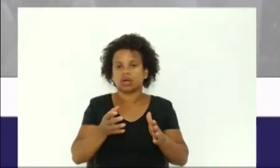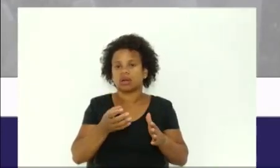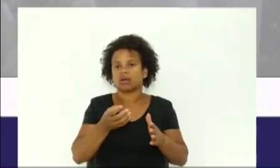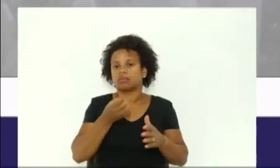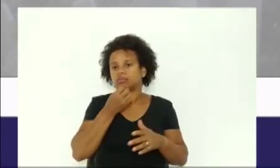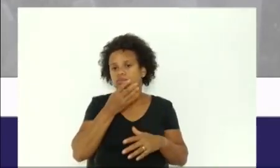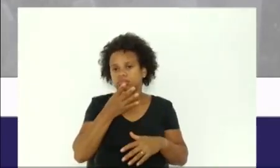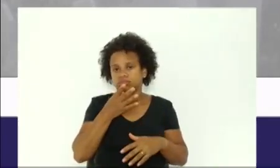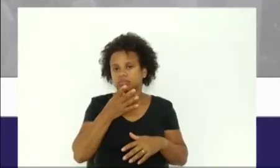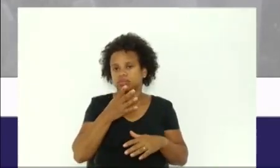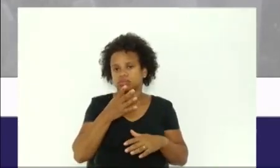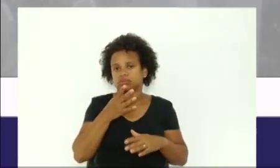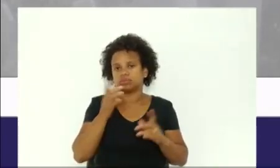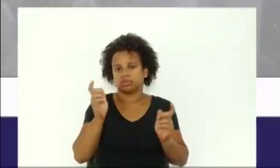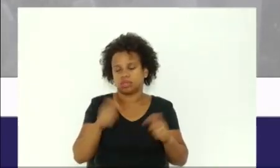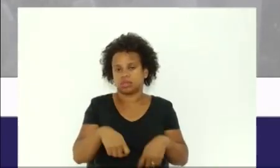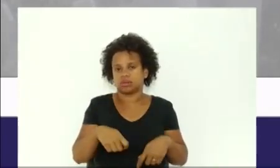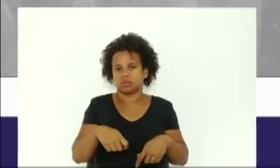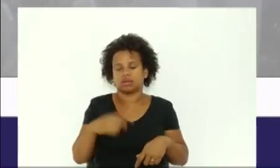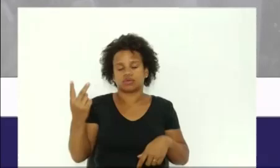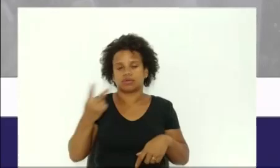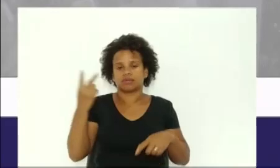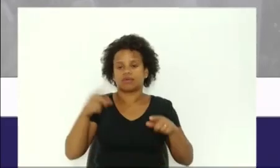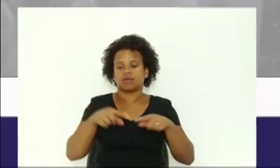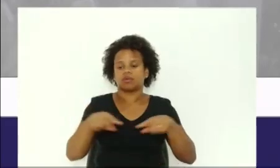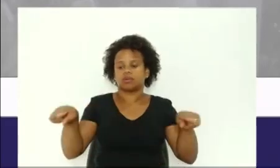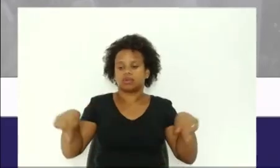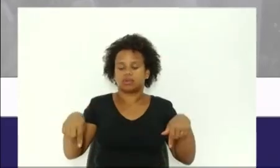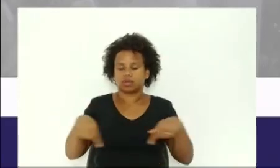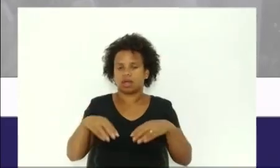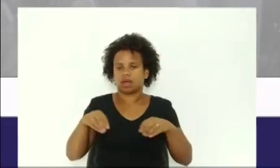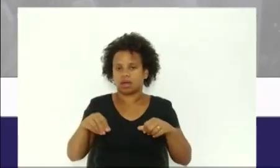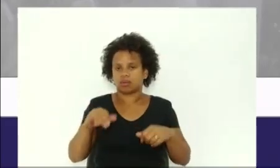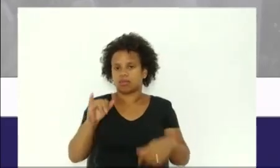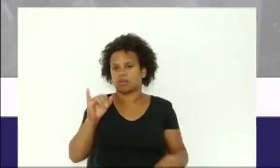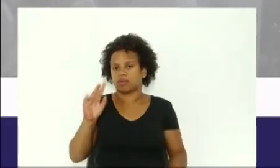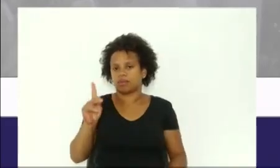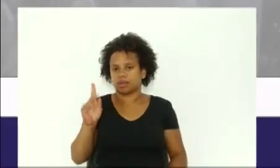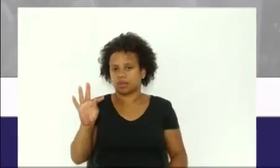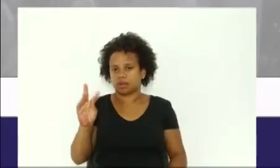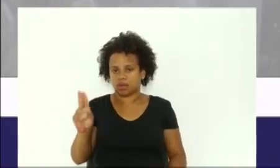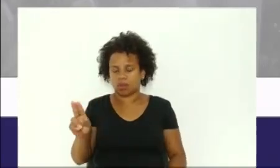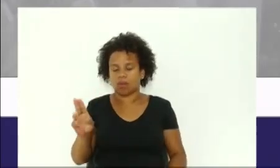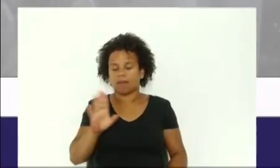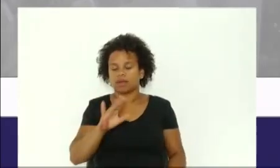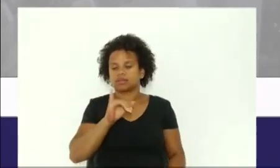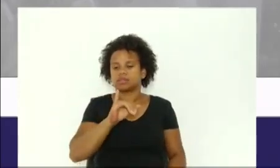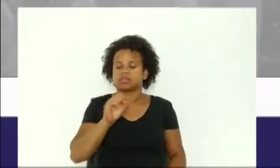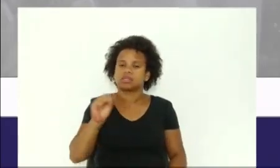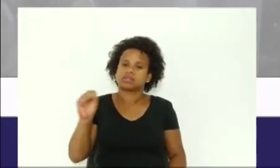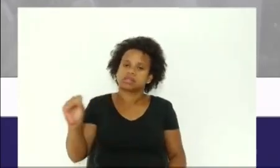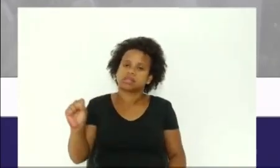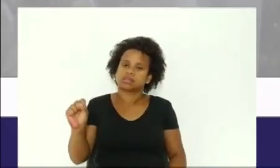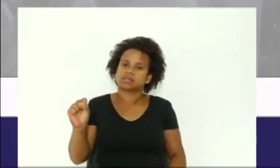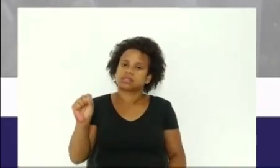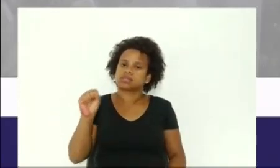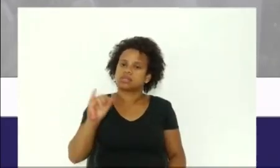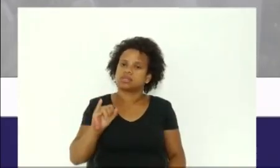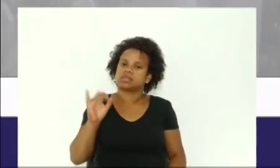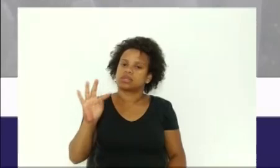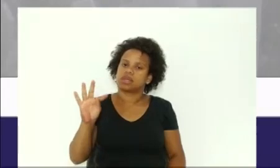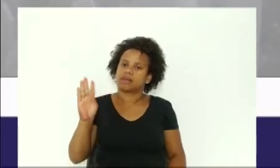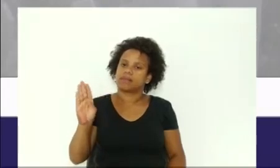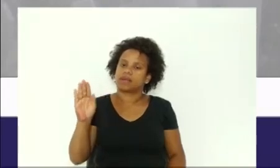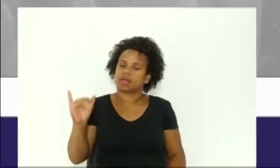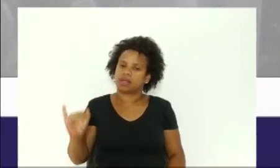valor do terreno, isso para o IPTU. No caso do ISS, do ITBI, que para esse